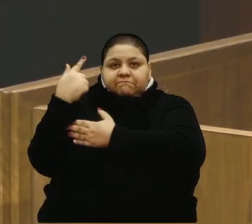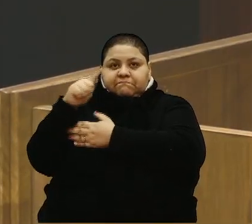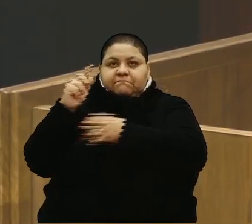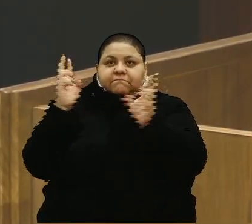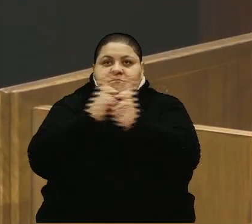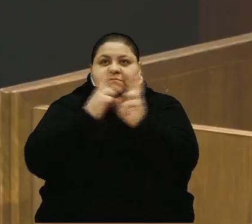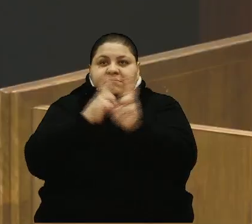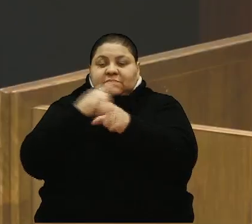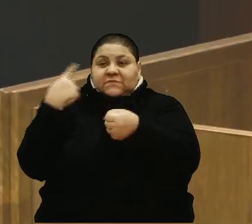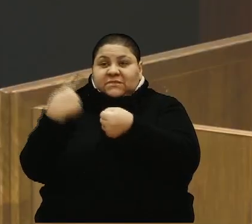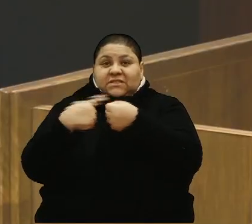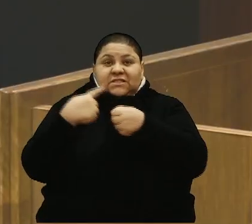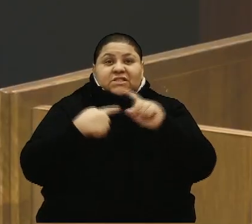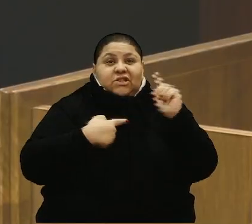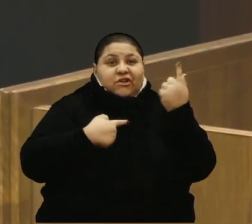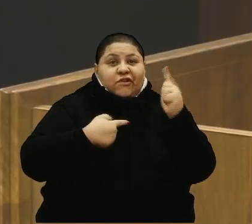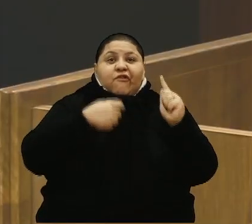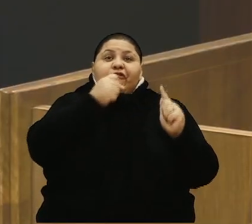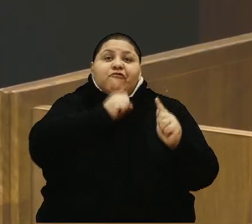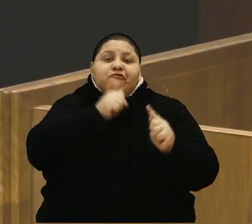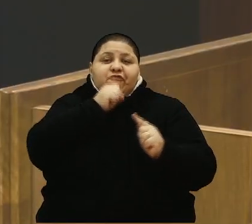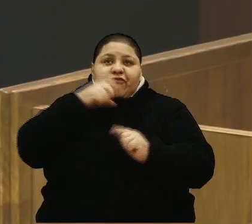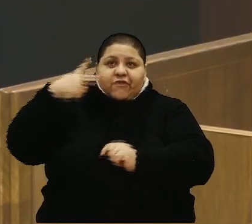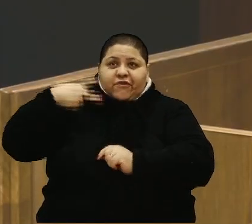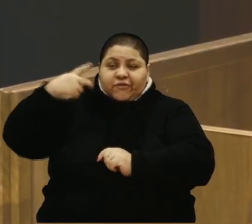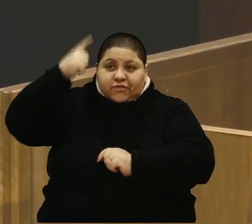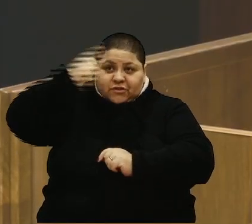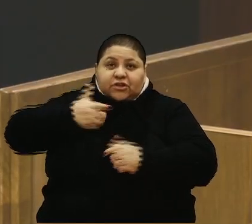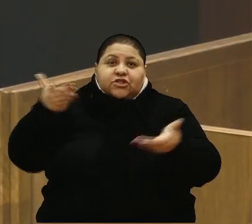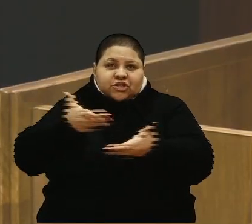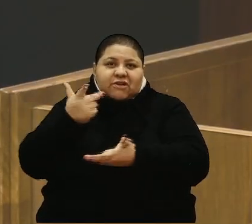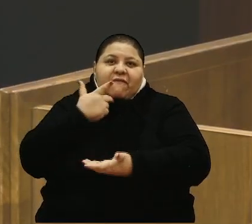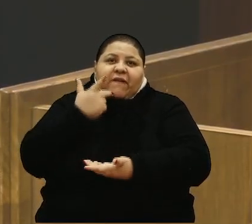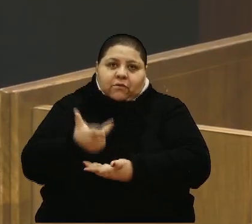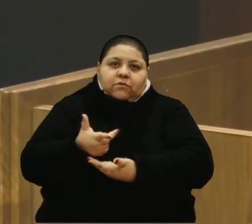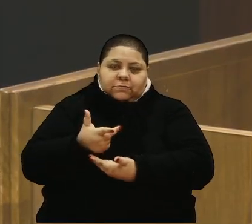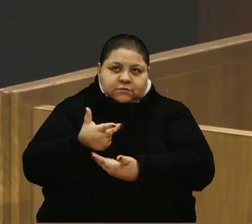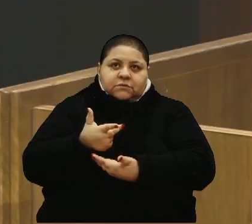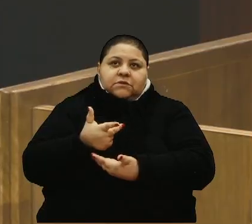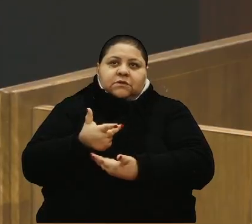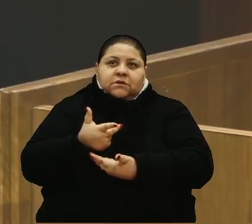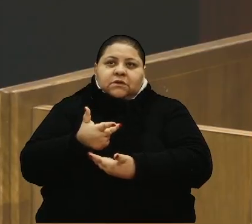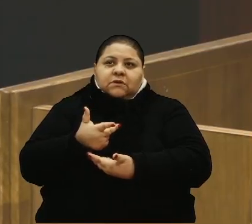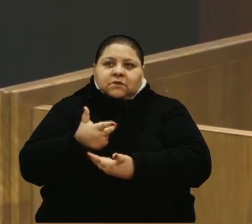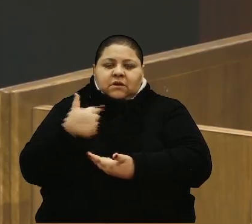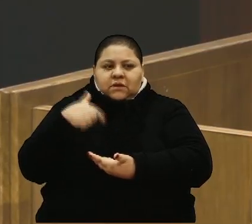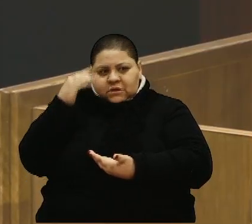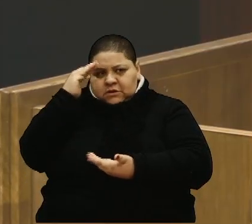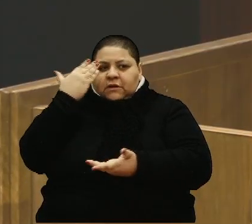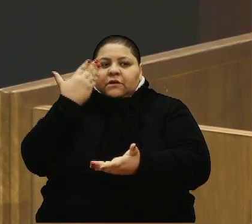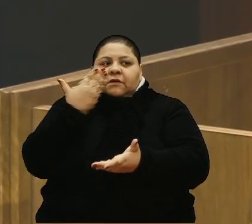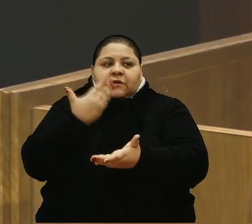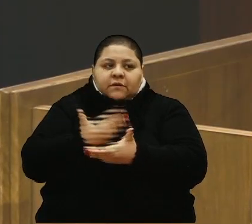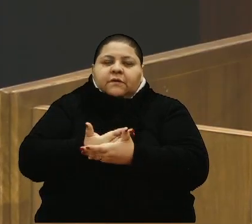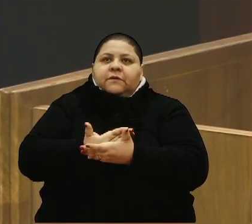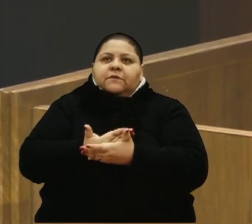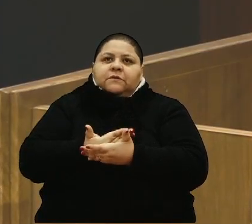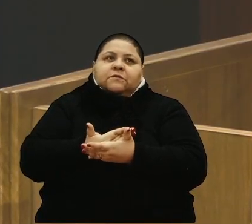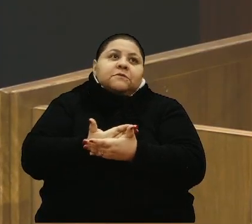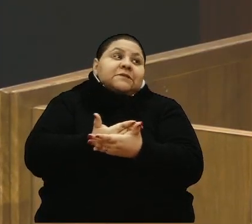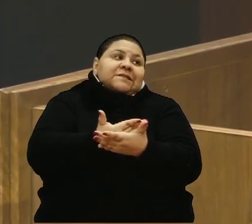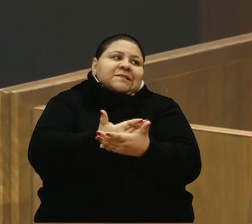relação à cidade de Goiás Velho, o vereador Lucas já referiu, e sem dúvida nenhuma